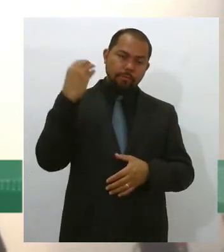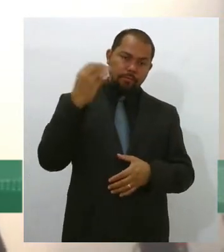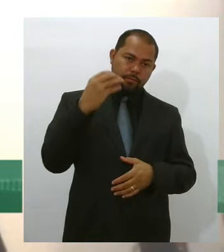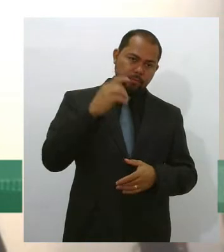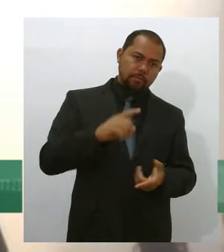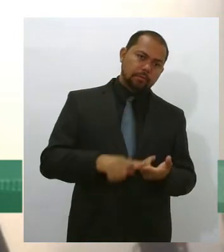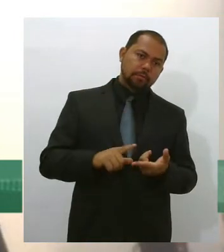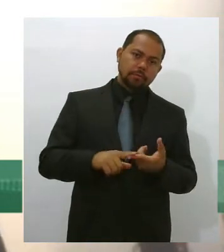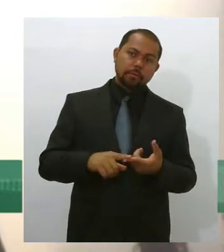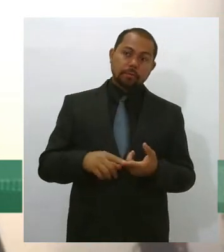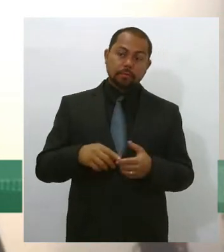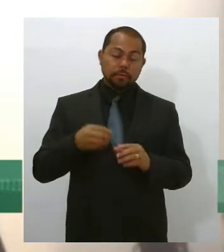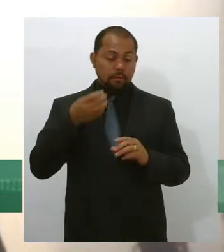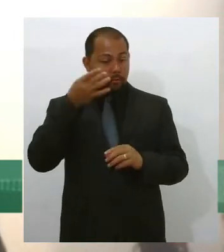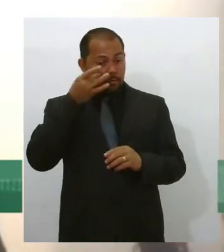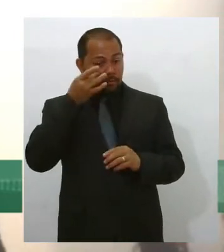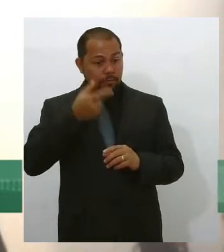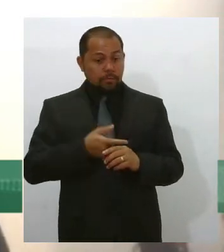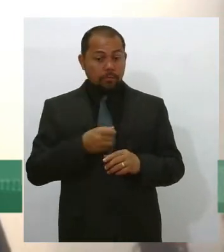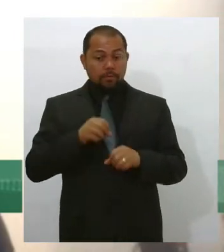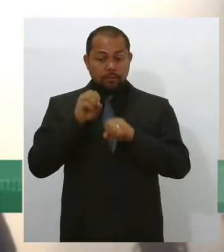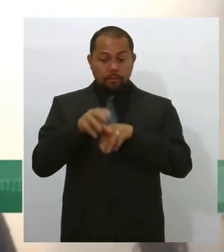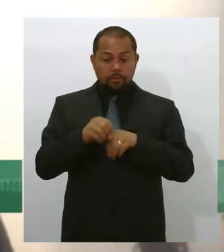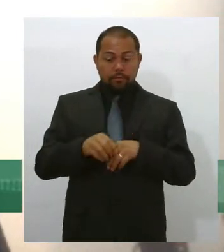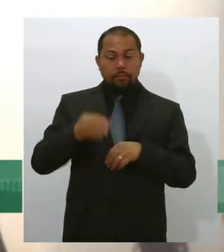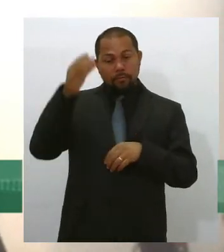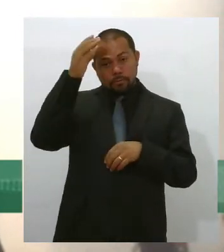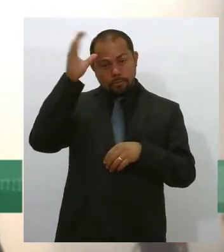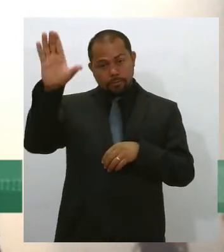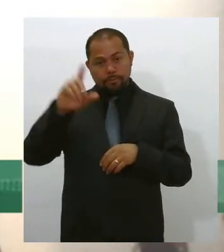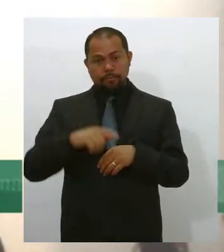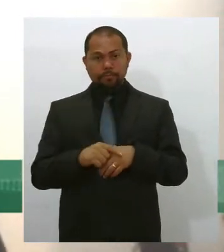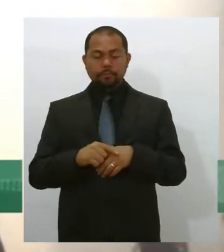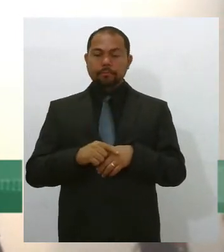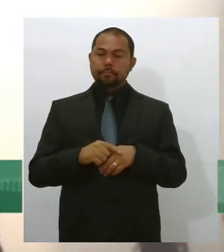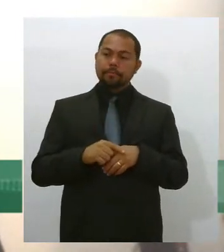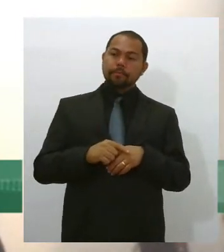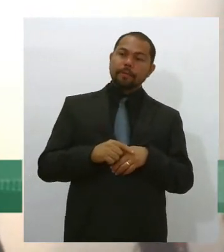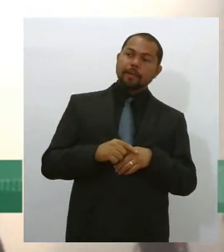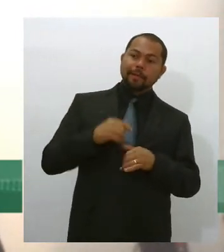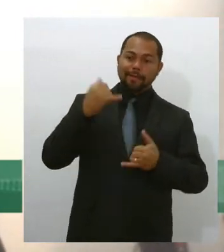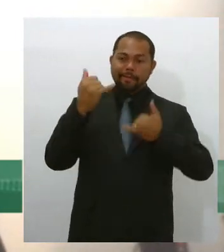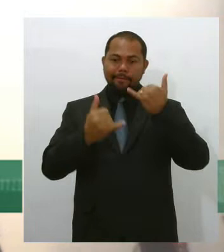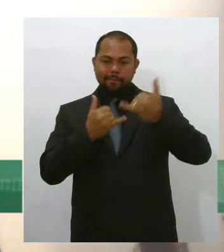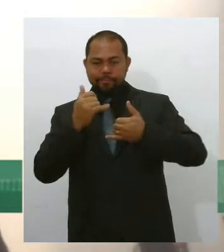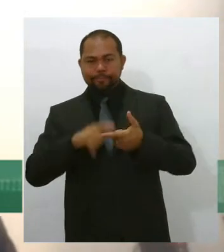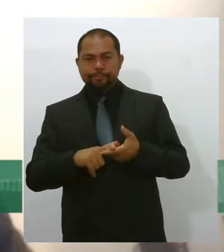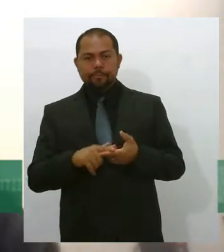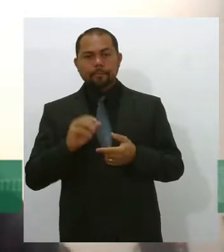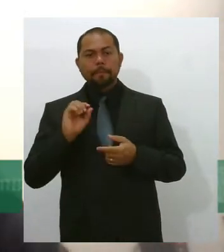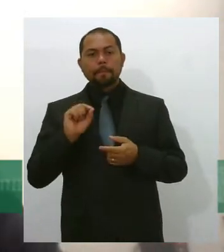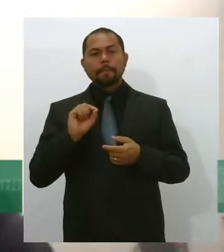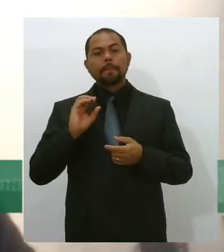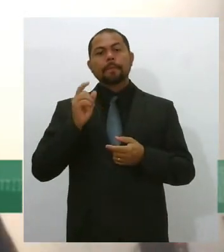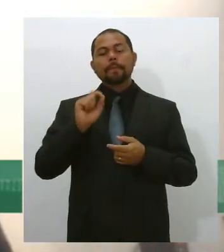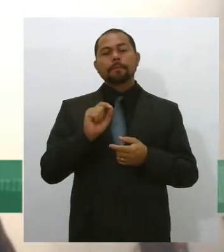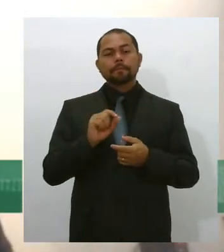educacionais culturais e de entretenimento que acontece quando você tem mais